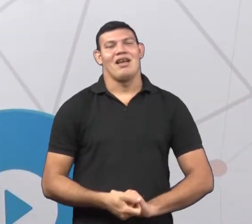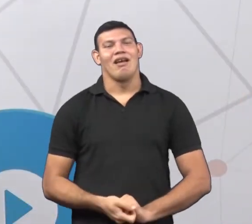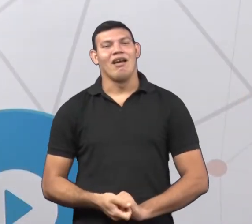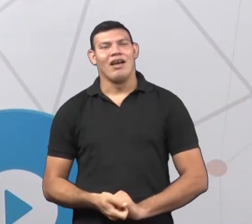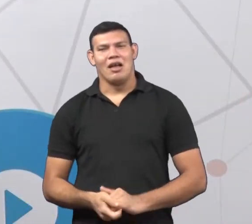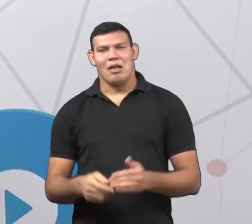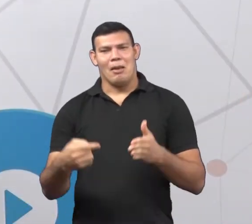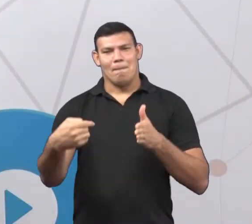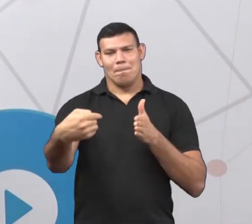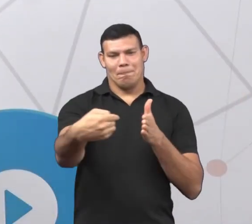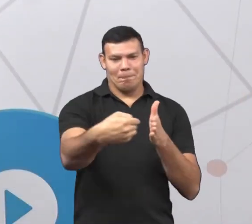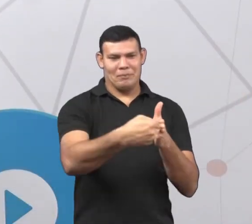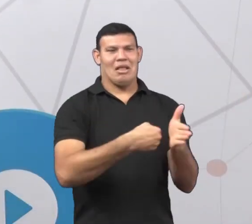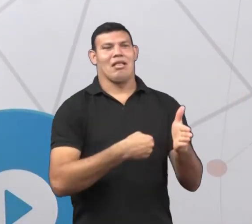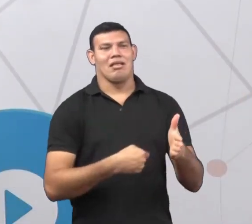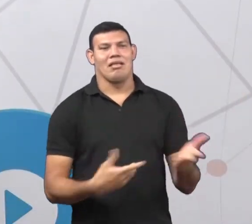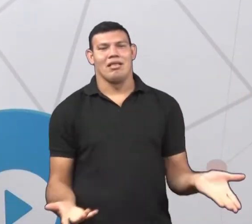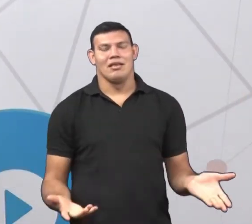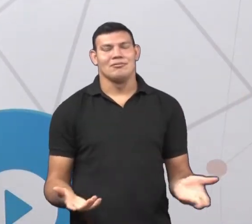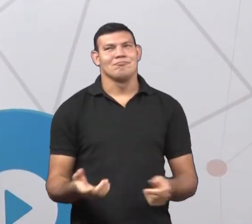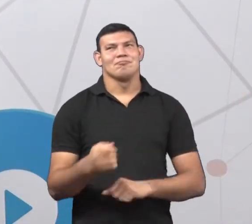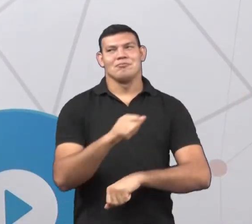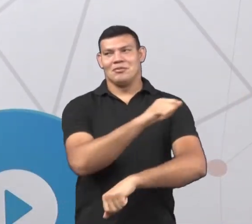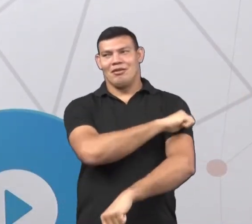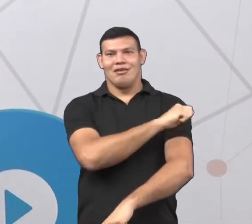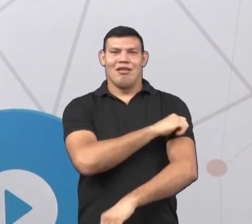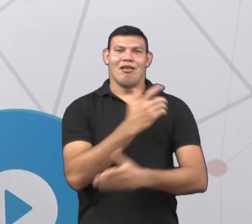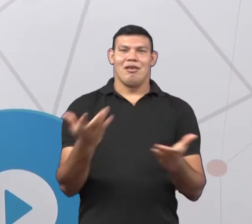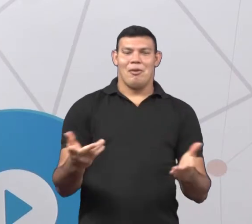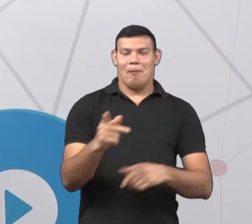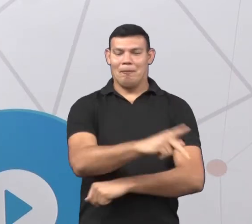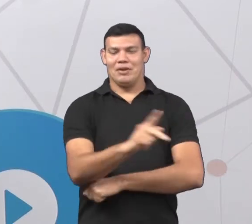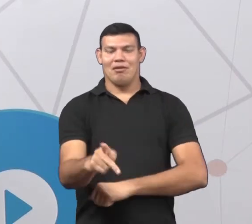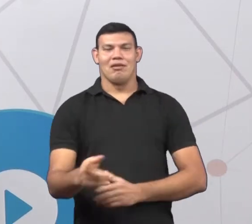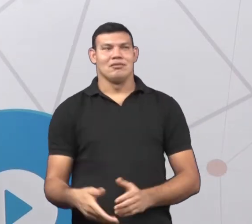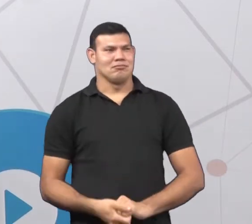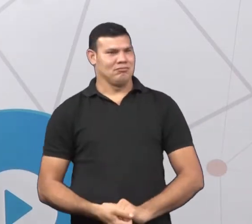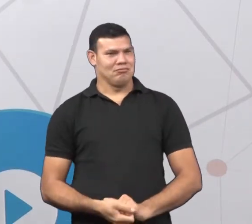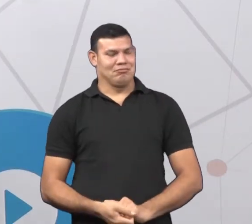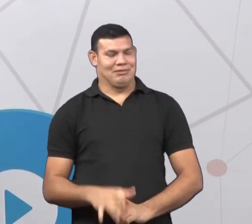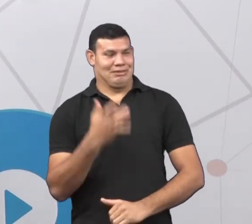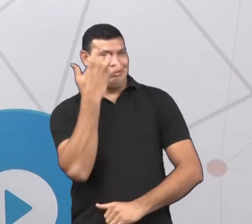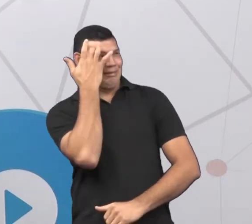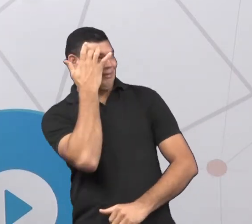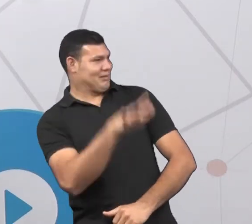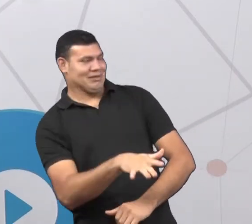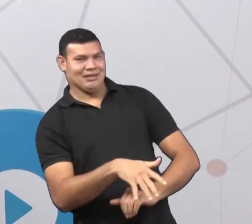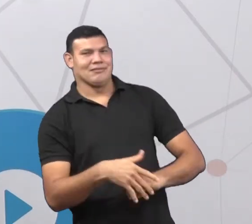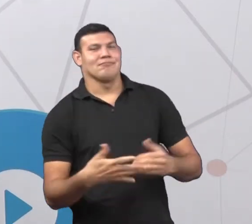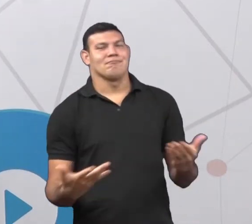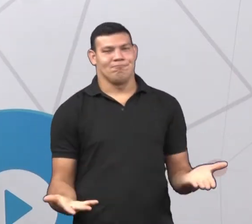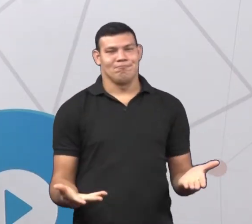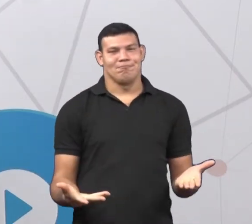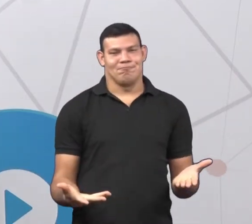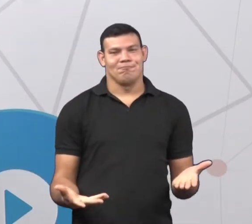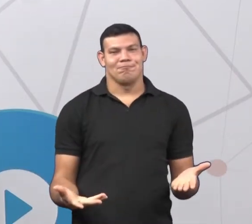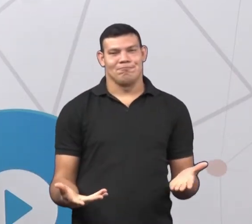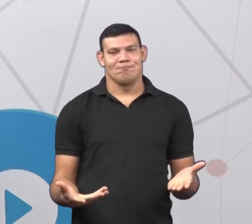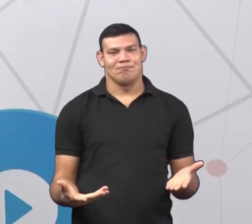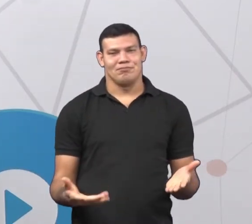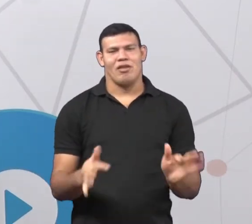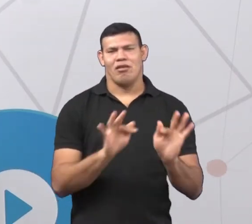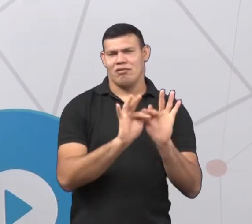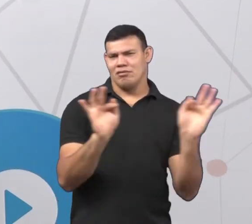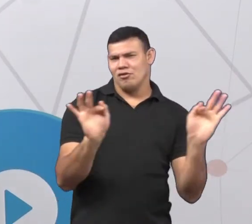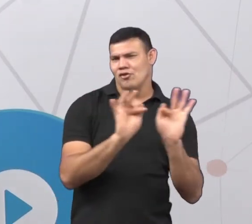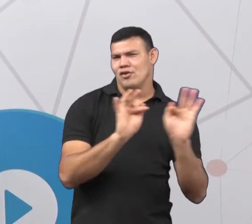pergunta e ele não sabe ou não quer responder, no lo sé, professor. Certo, pessoal? Então vejam, essas são algumas